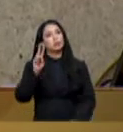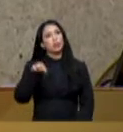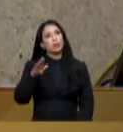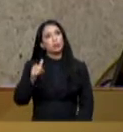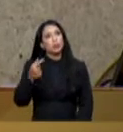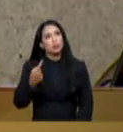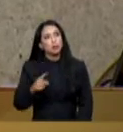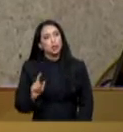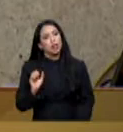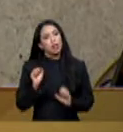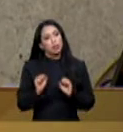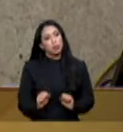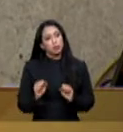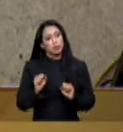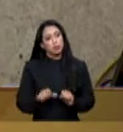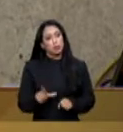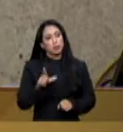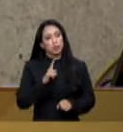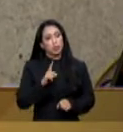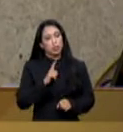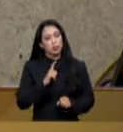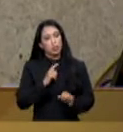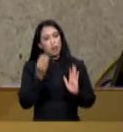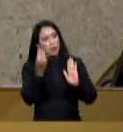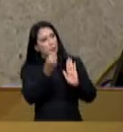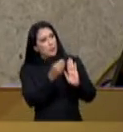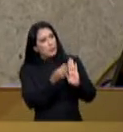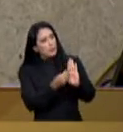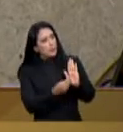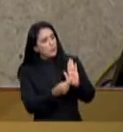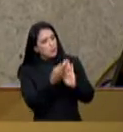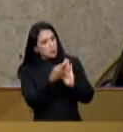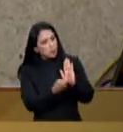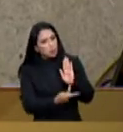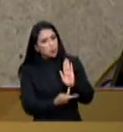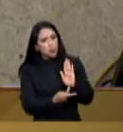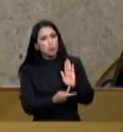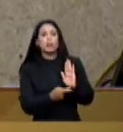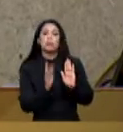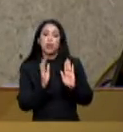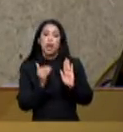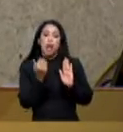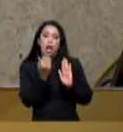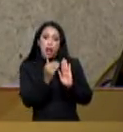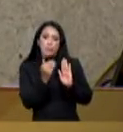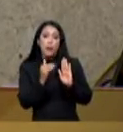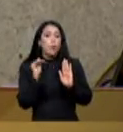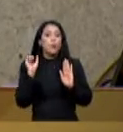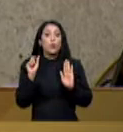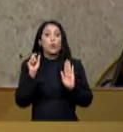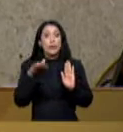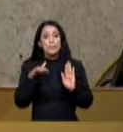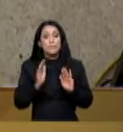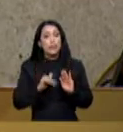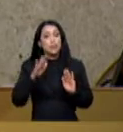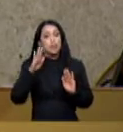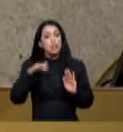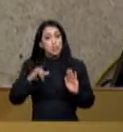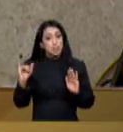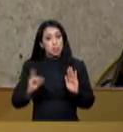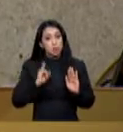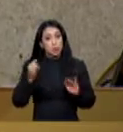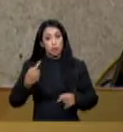seara pode até condicionar o cronograma de projetos ou determinar a ordem de priorização